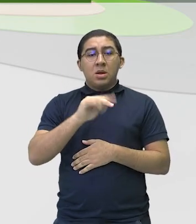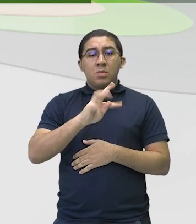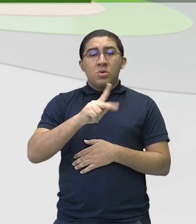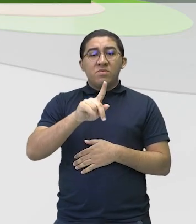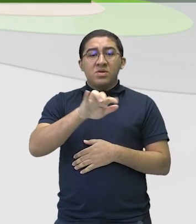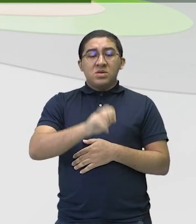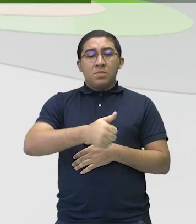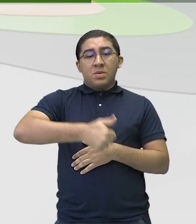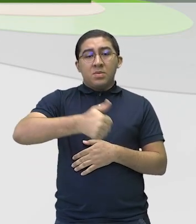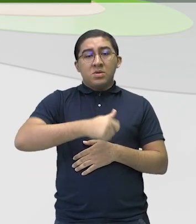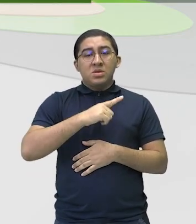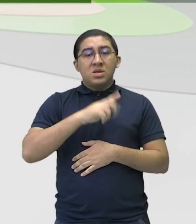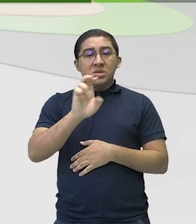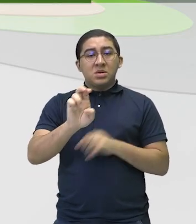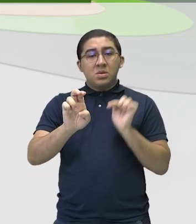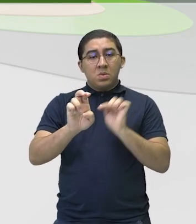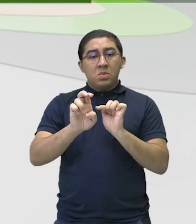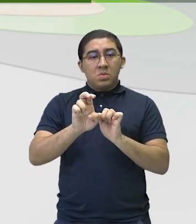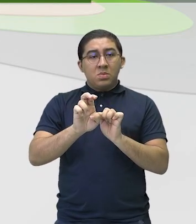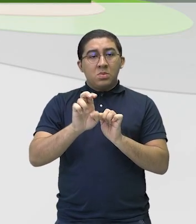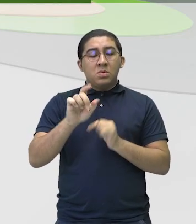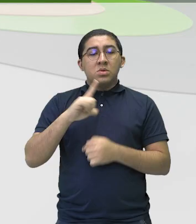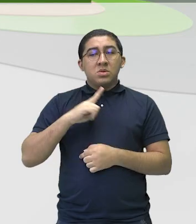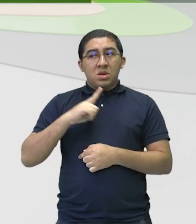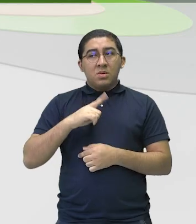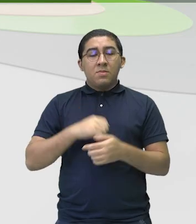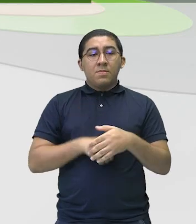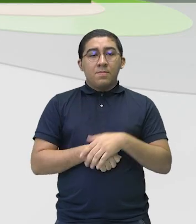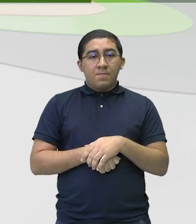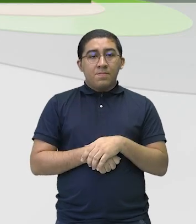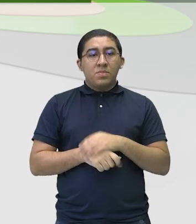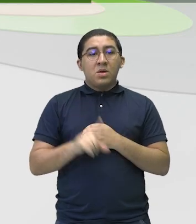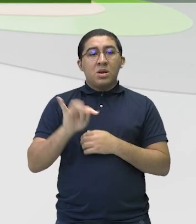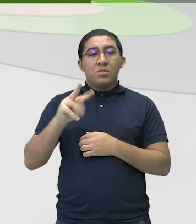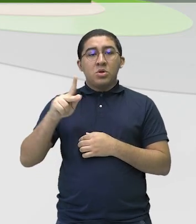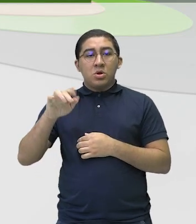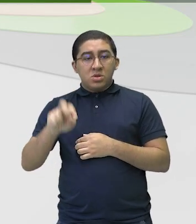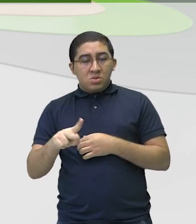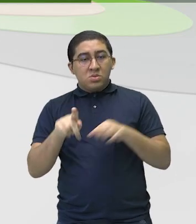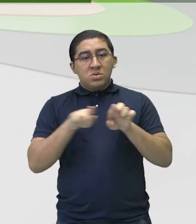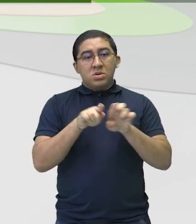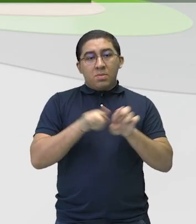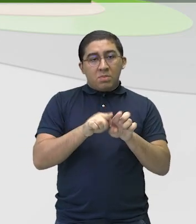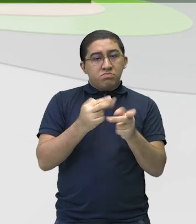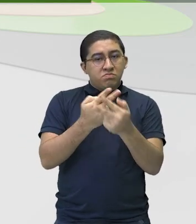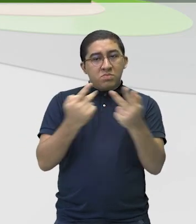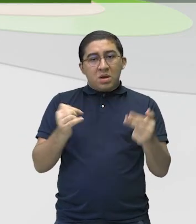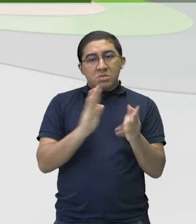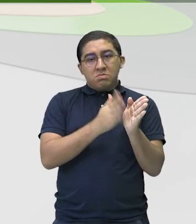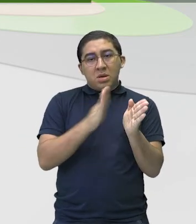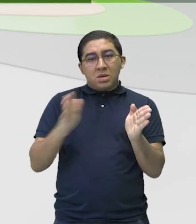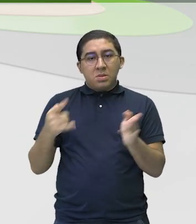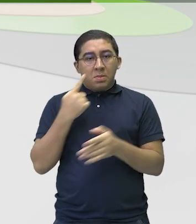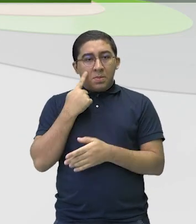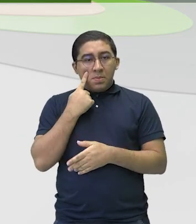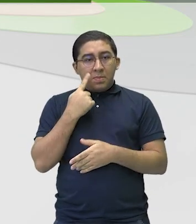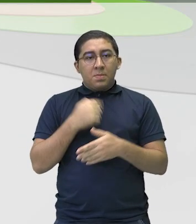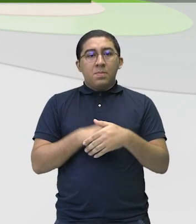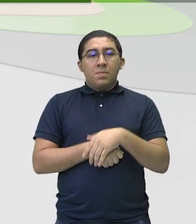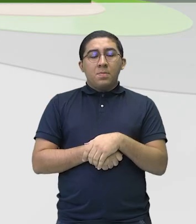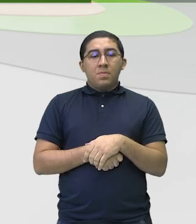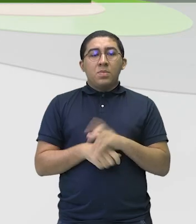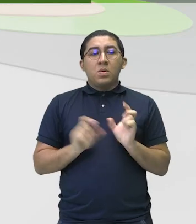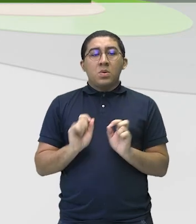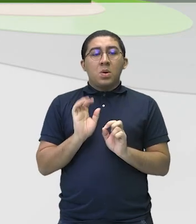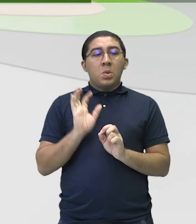5 subfases, que é o leptóteno, o zigóteno, paquíteno, e o diplóteno e a diacinese. O